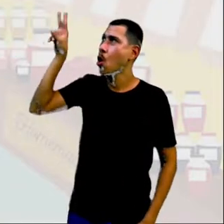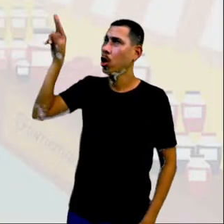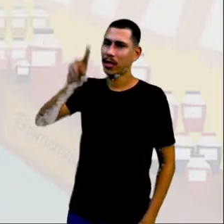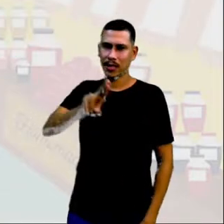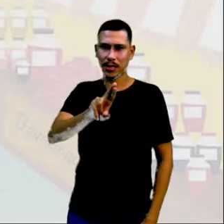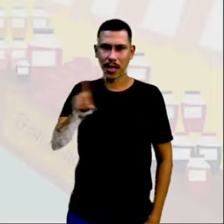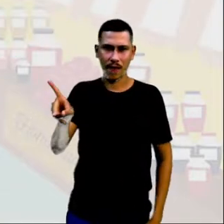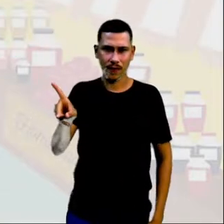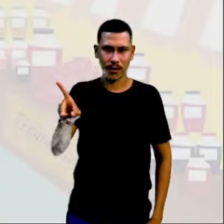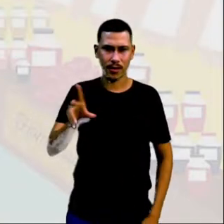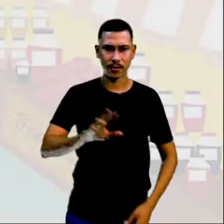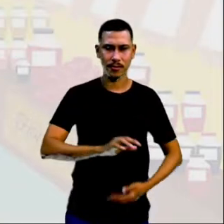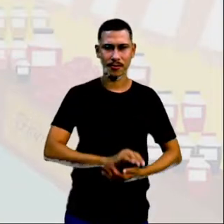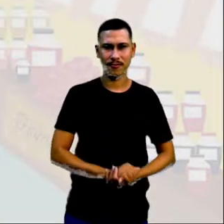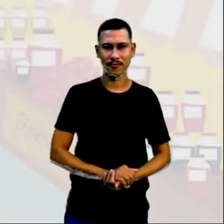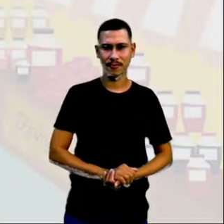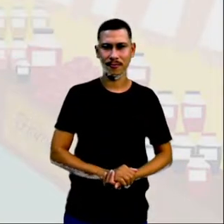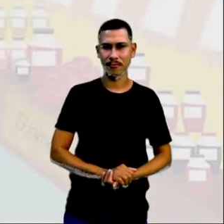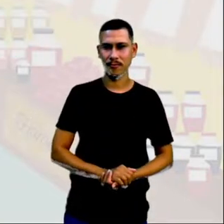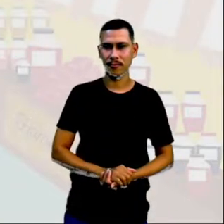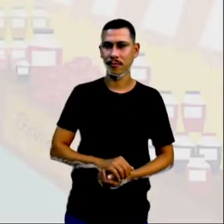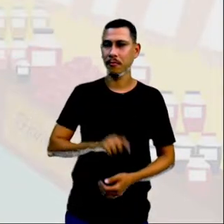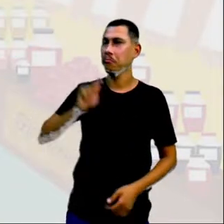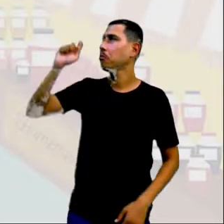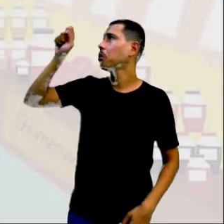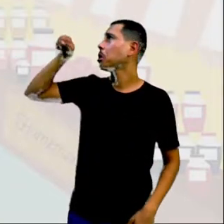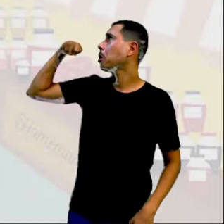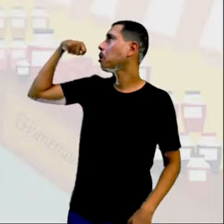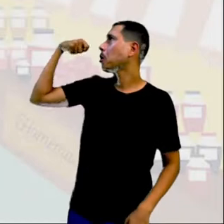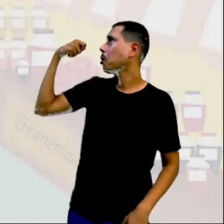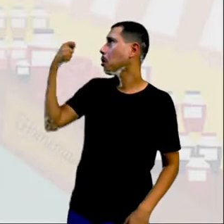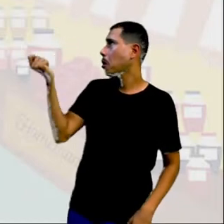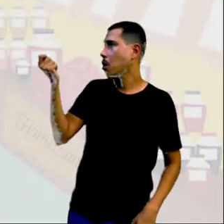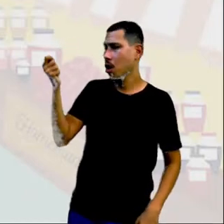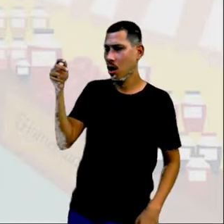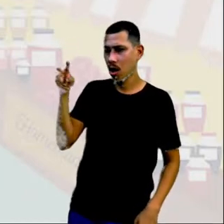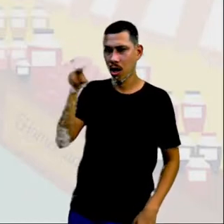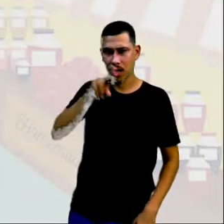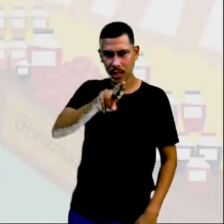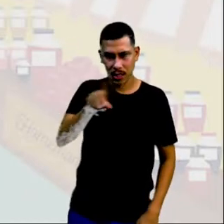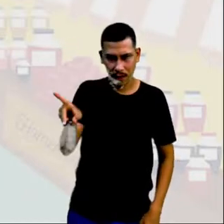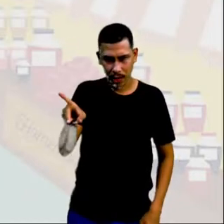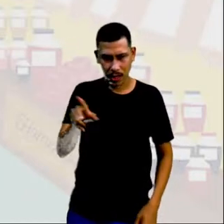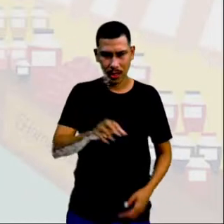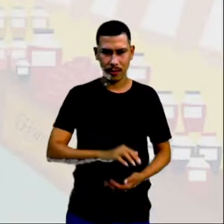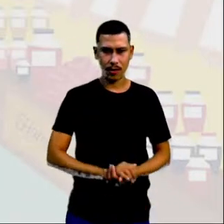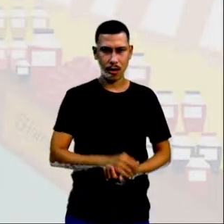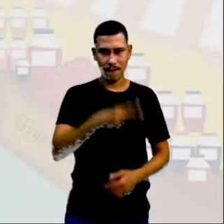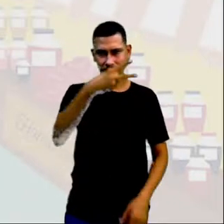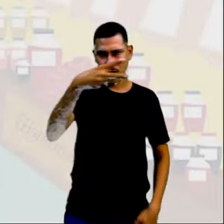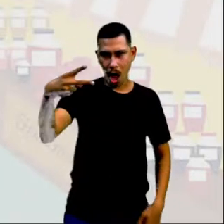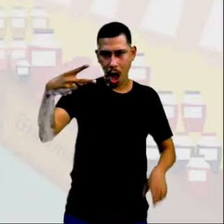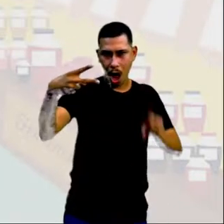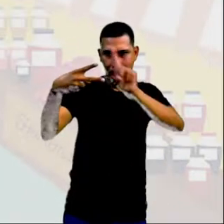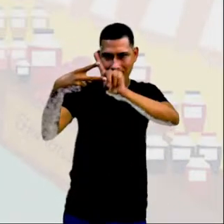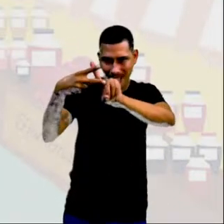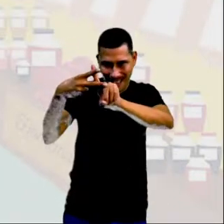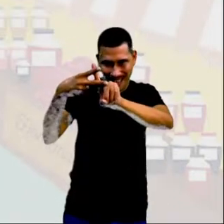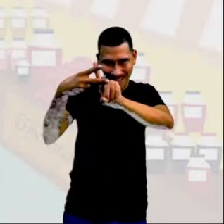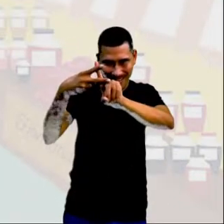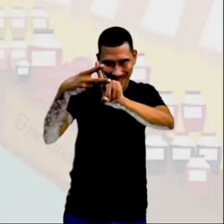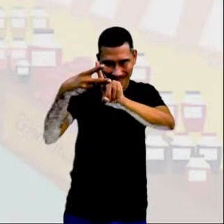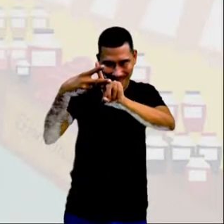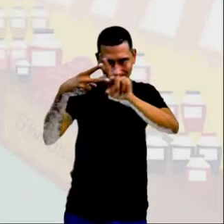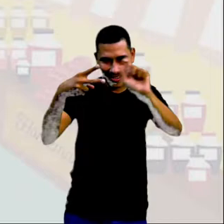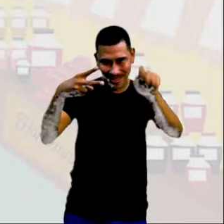de diferente. É igual o símbolo do igual, só que com um traço nele. Tudo bem?